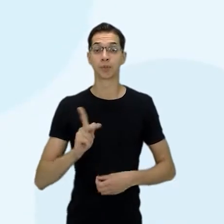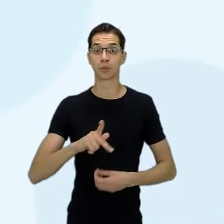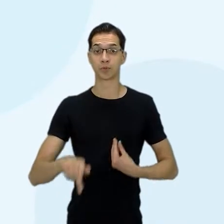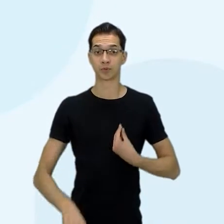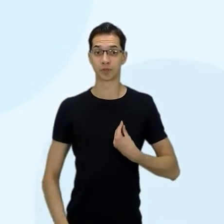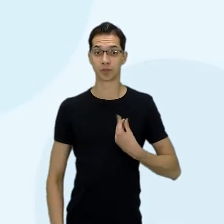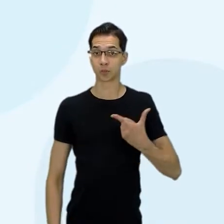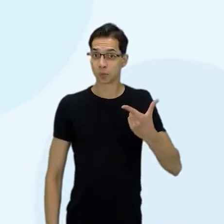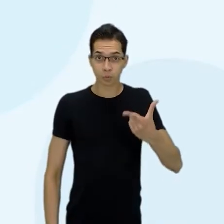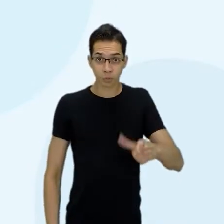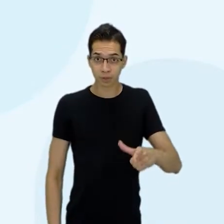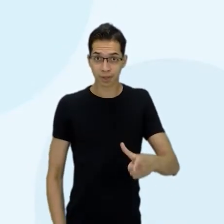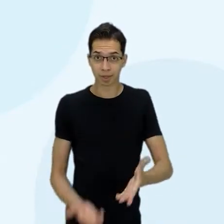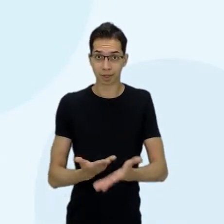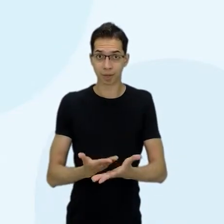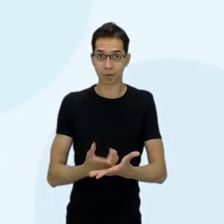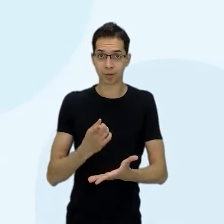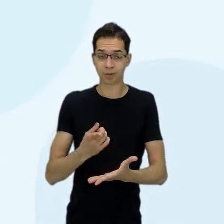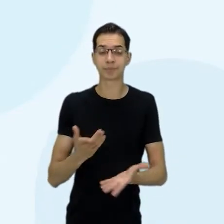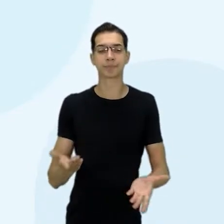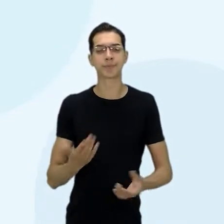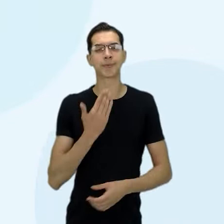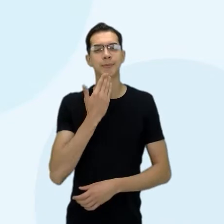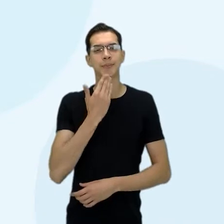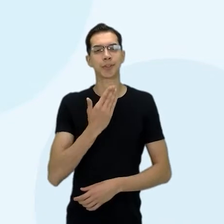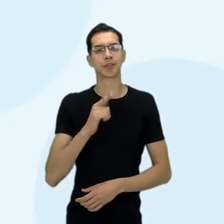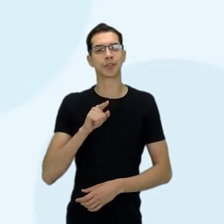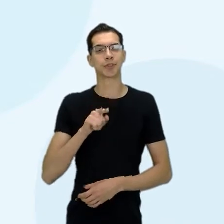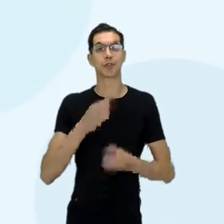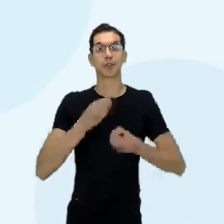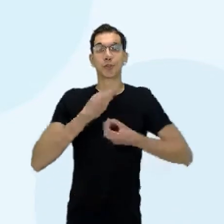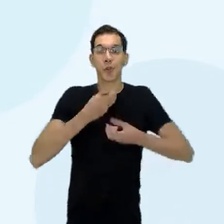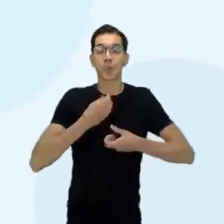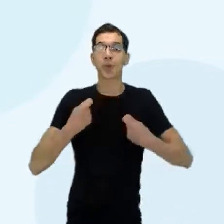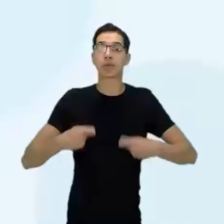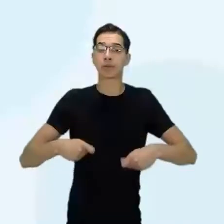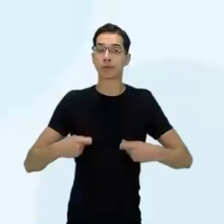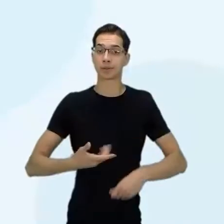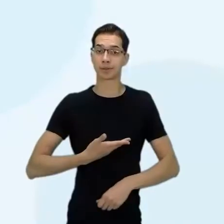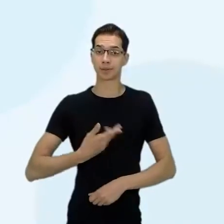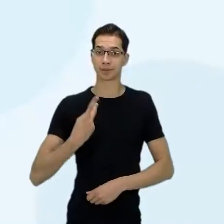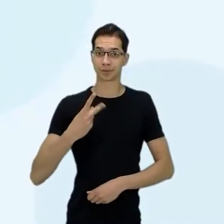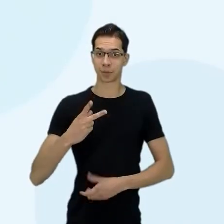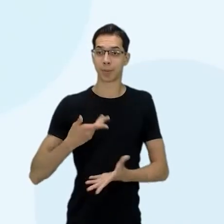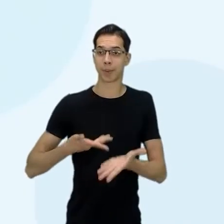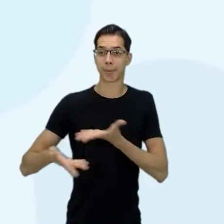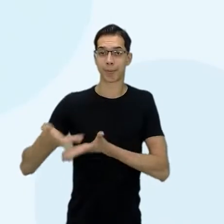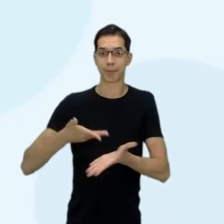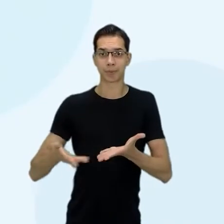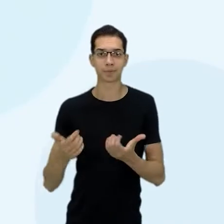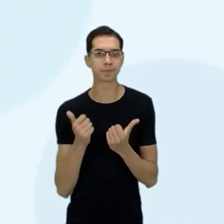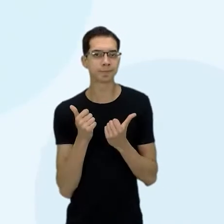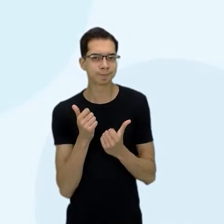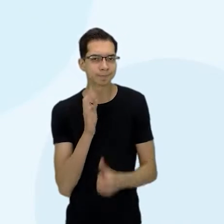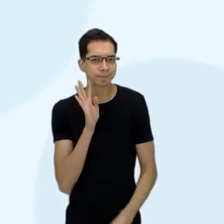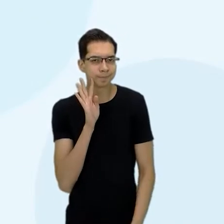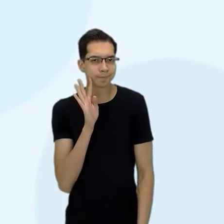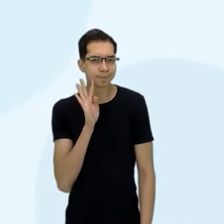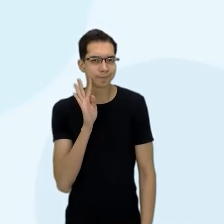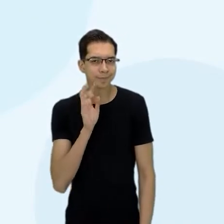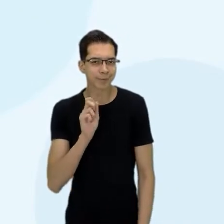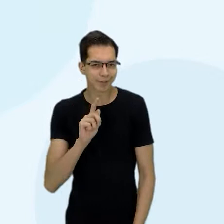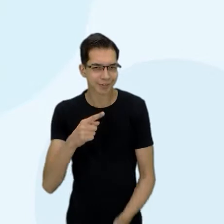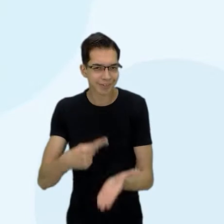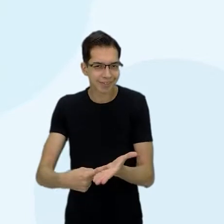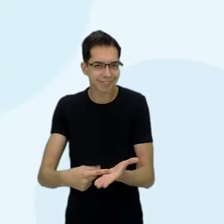da realização dessa aula, recomendamos que você compartilhe informações com um colega de sala. Tá legal? Aí aqui a gente